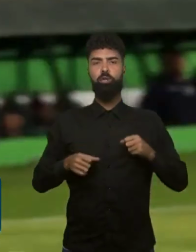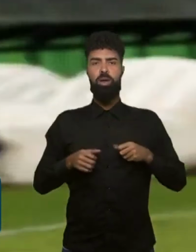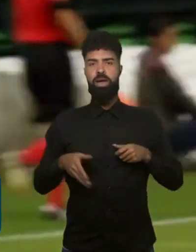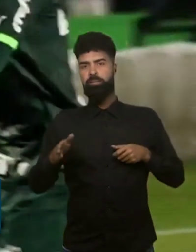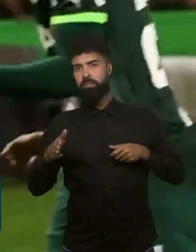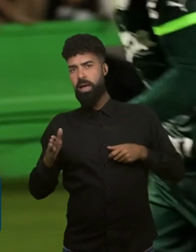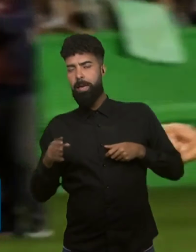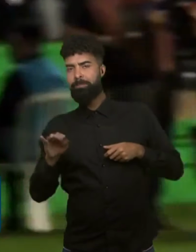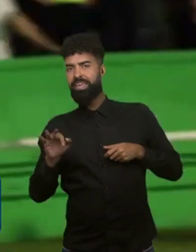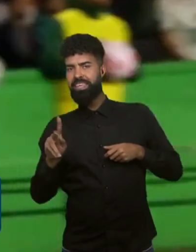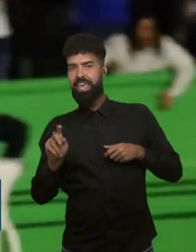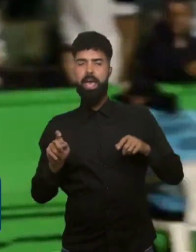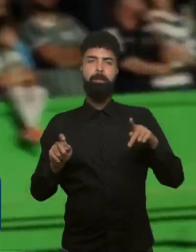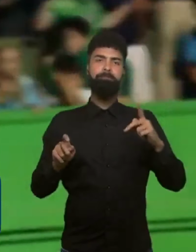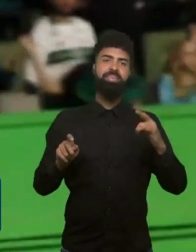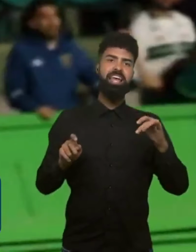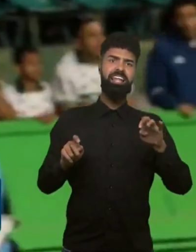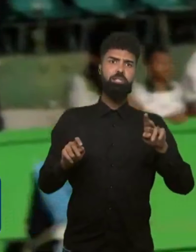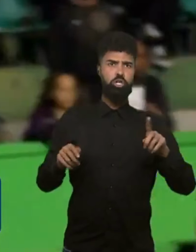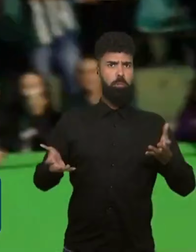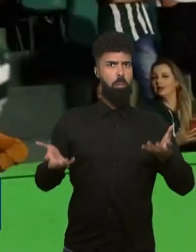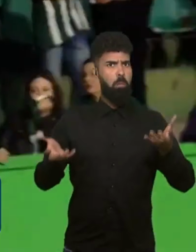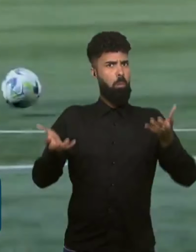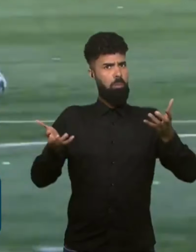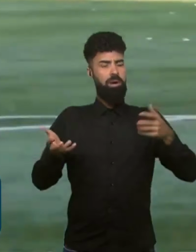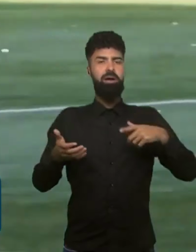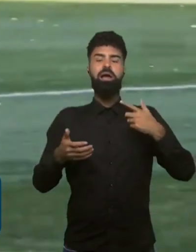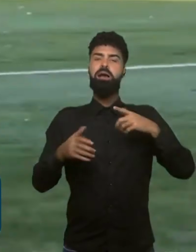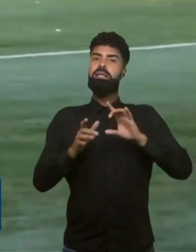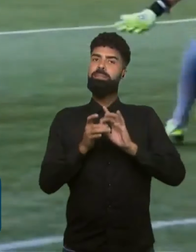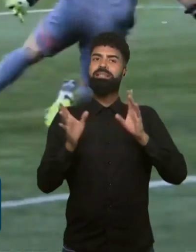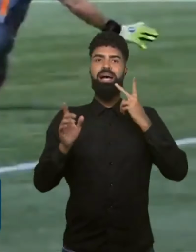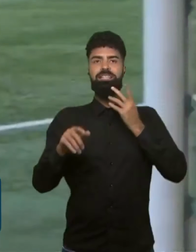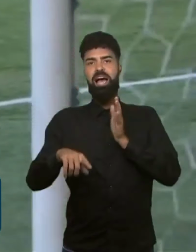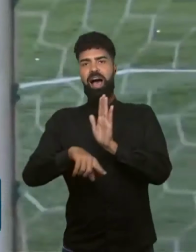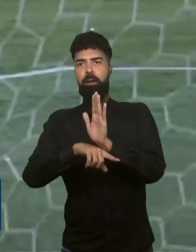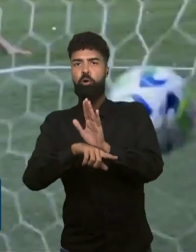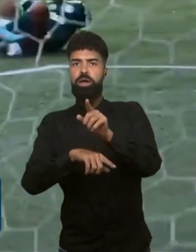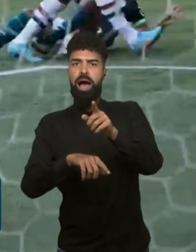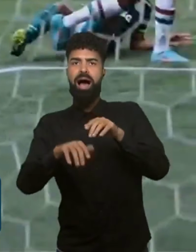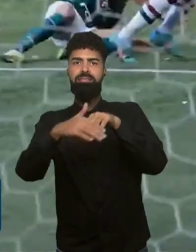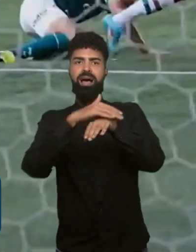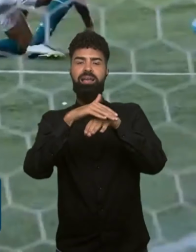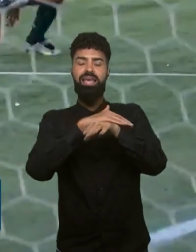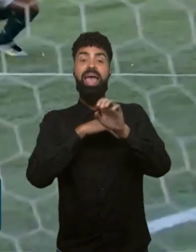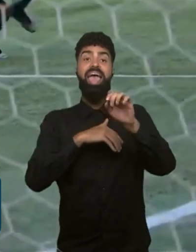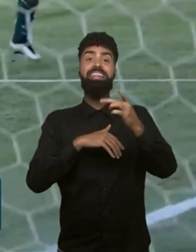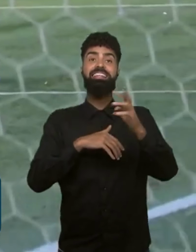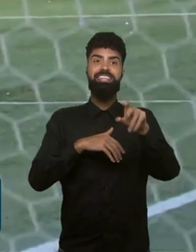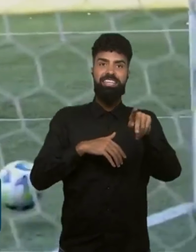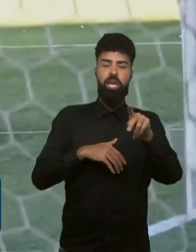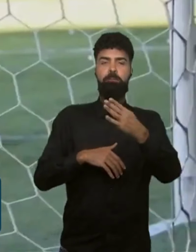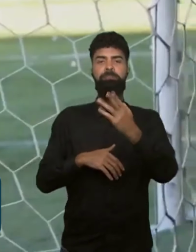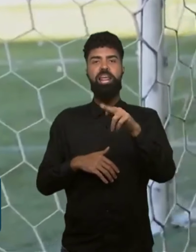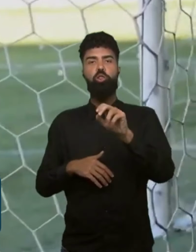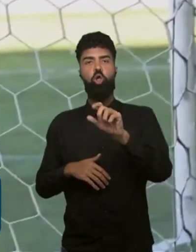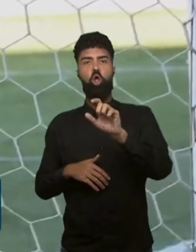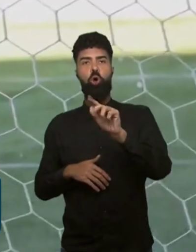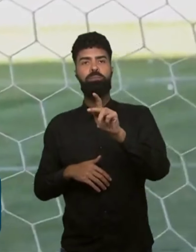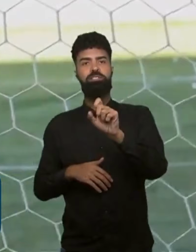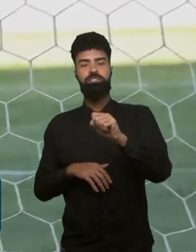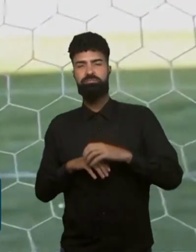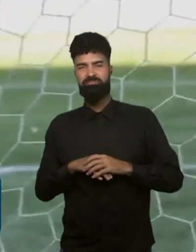Mike e Piquerez cresceram de produção, com liberdade para apoiar o ataque, agora liderado por Hendrick e Breno Lopes. O Abel